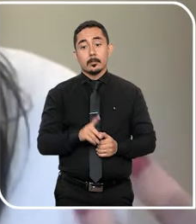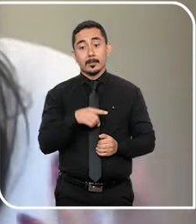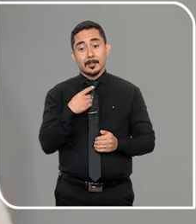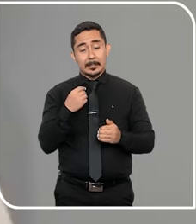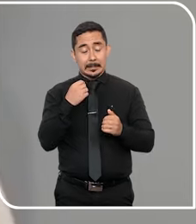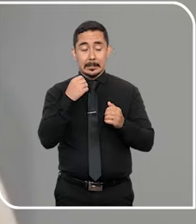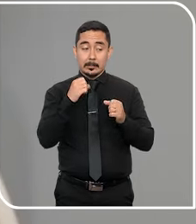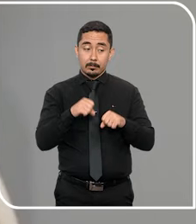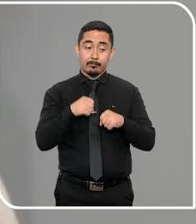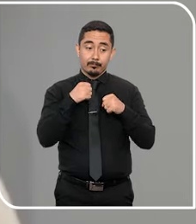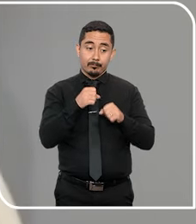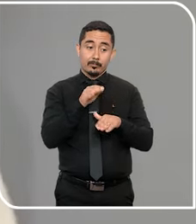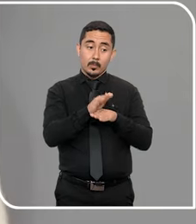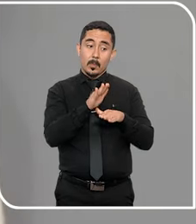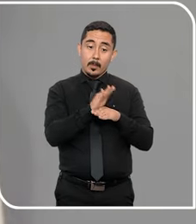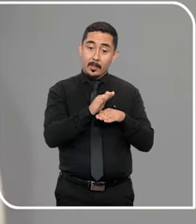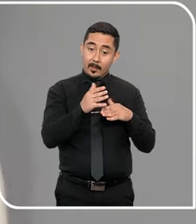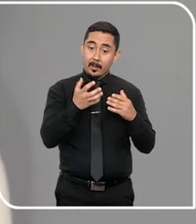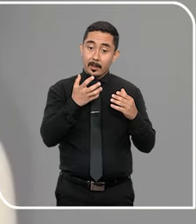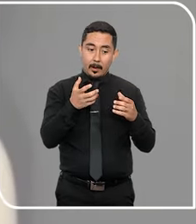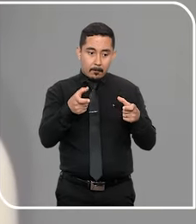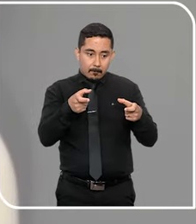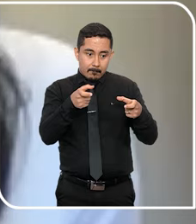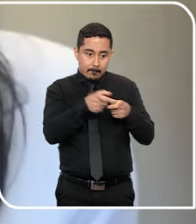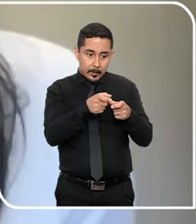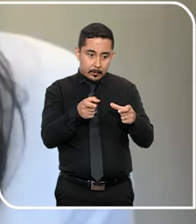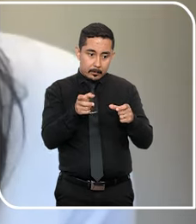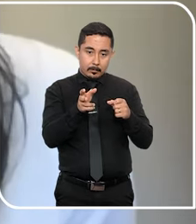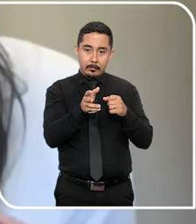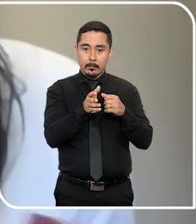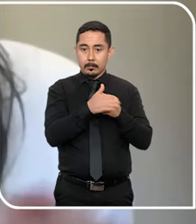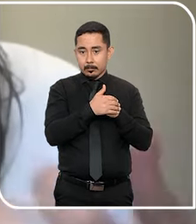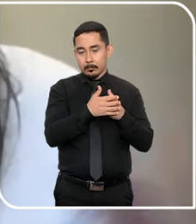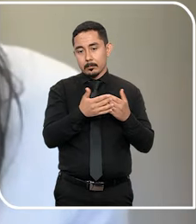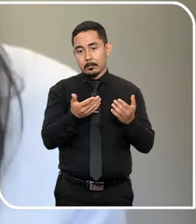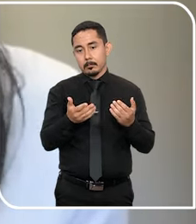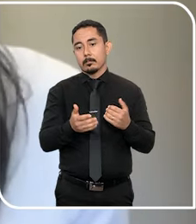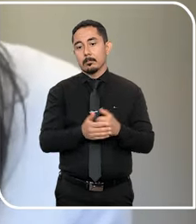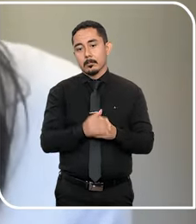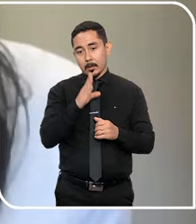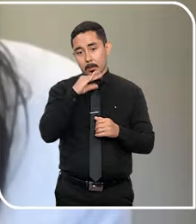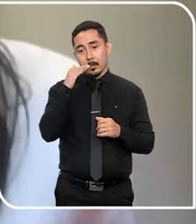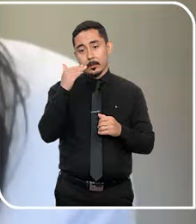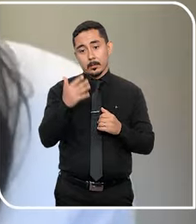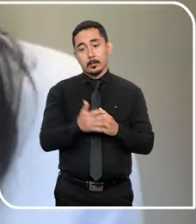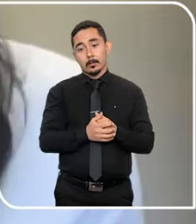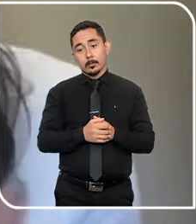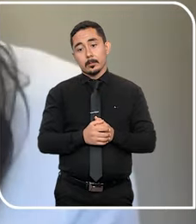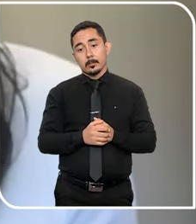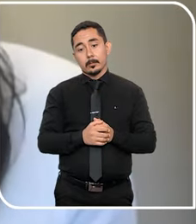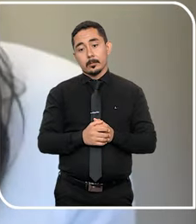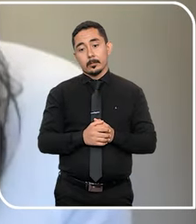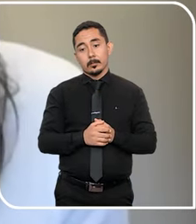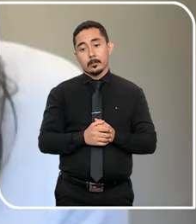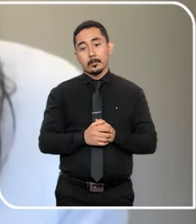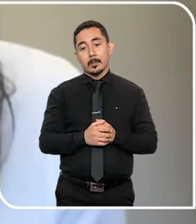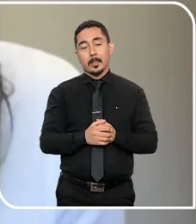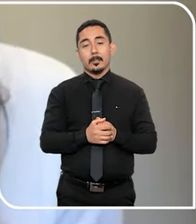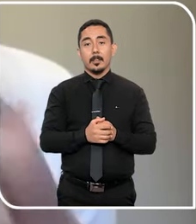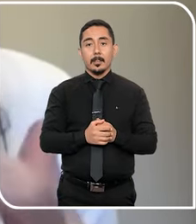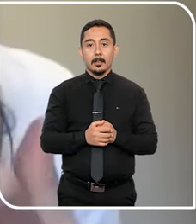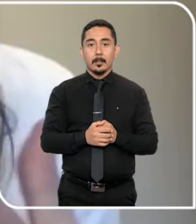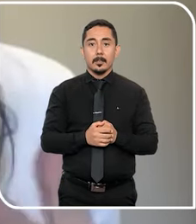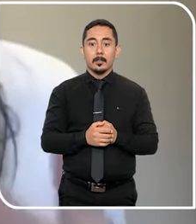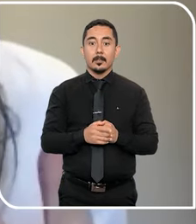gente tenta ajudar e a gente às vezes fecha demais a criança com deficiência não sei se são crianças se são adultos né E